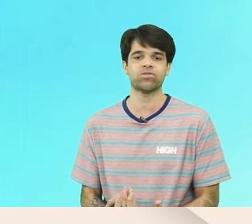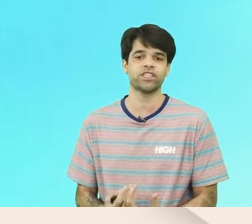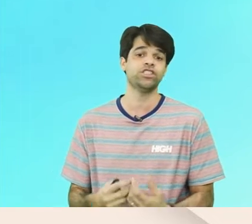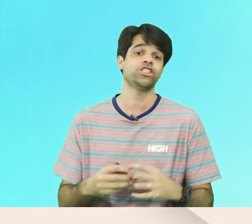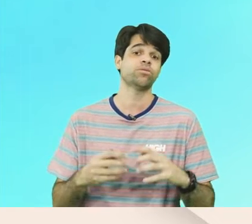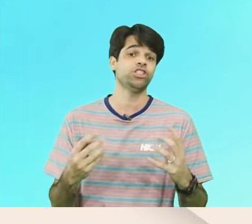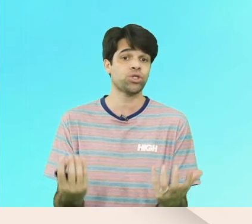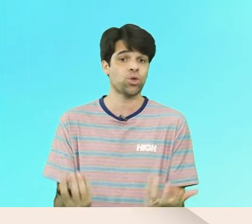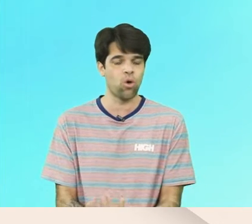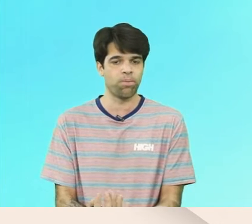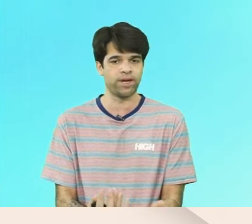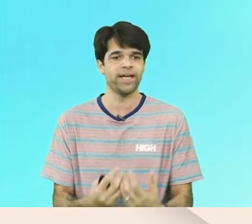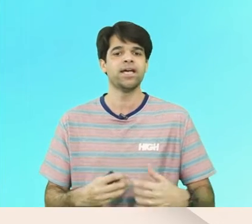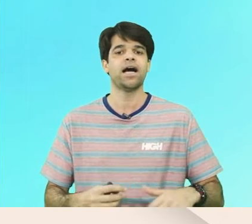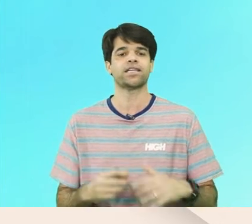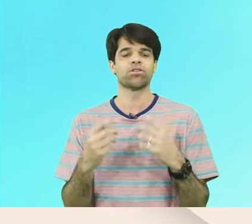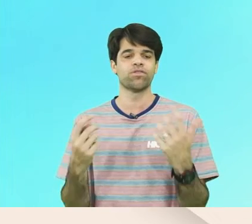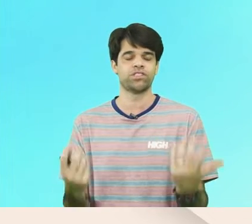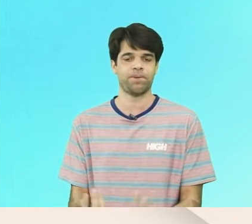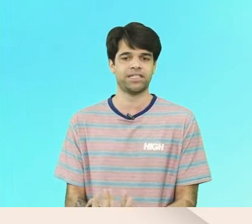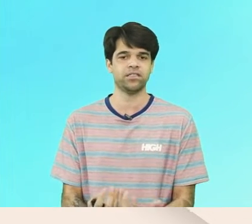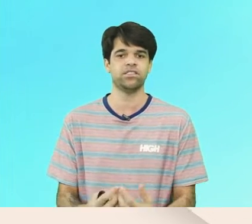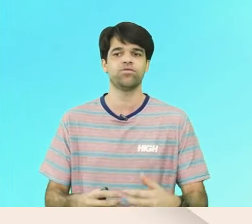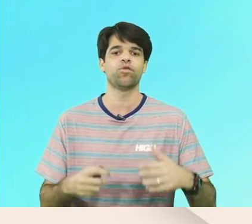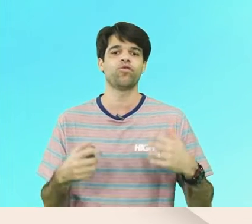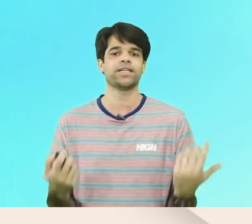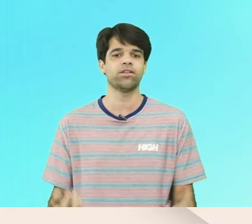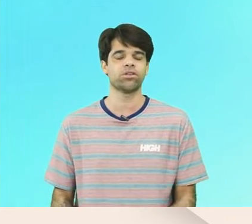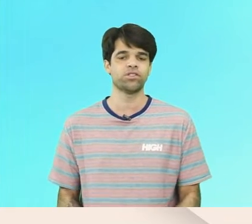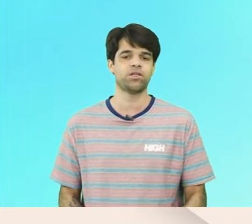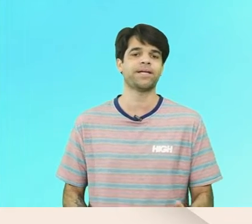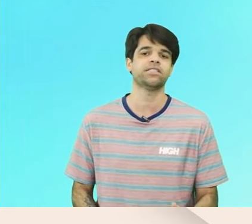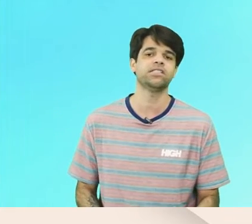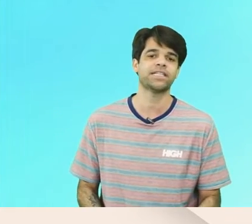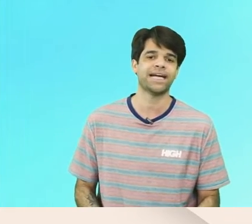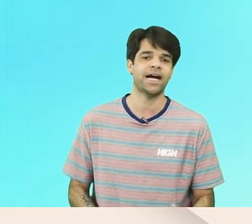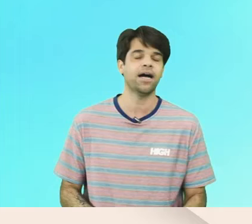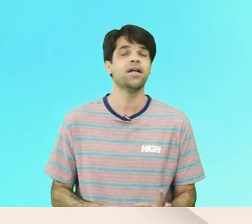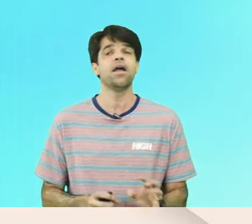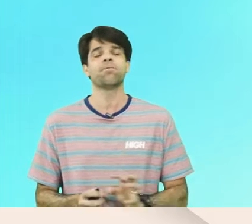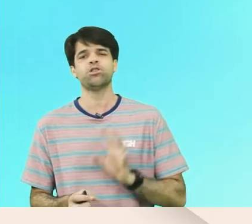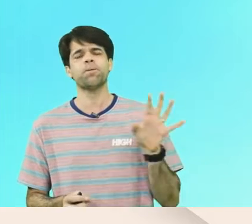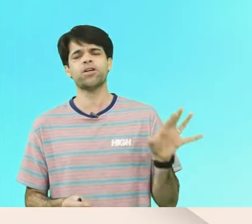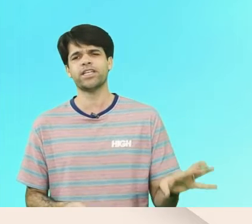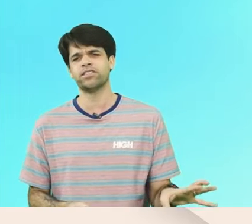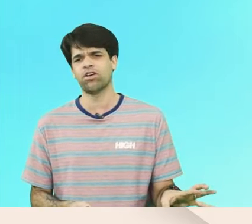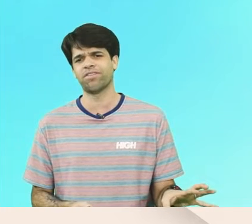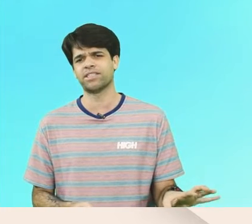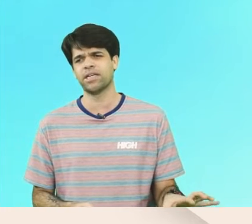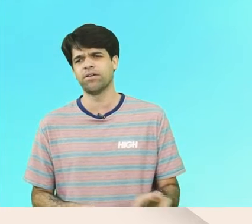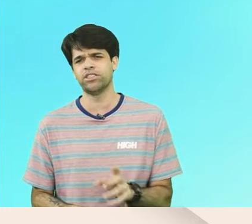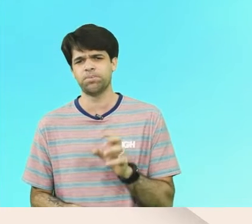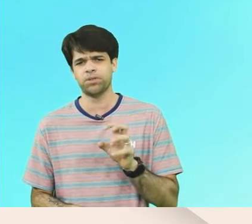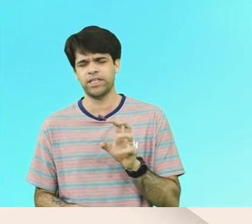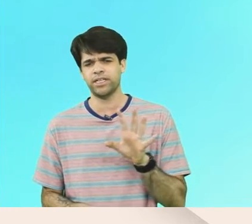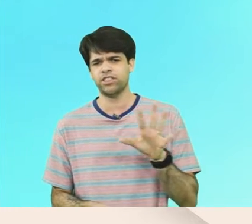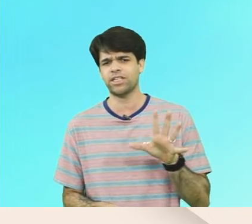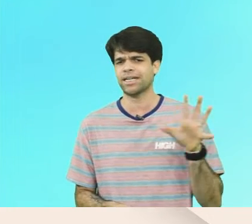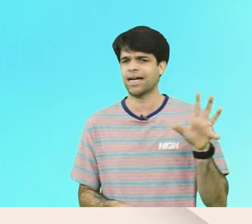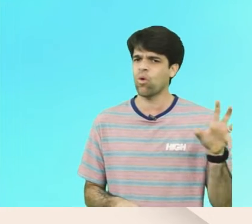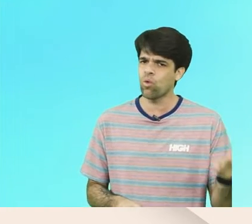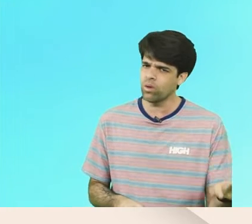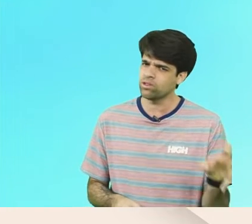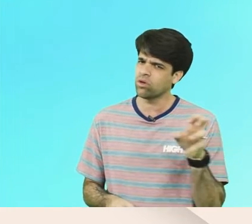fazer parte do que a gente chama de escopo, né? Aquilo que você pretende desenvolver, aquilo que você pretende entregar. Mas de um projeto de inovação, a gente